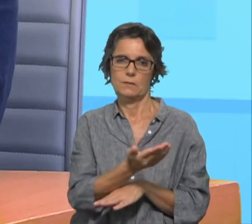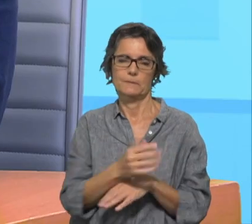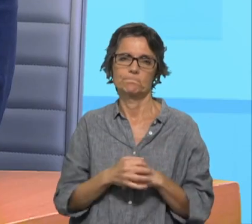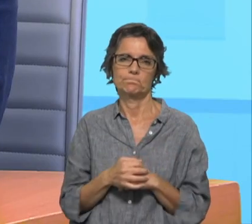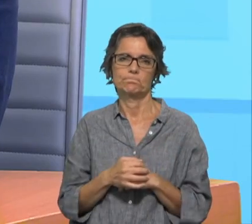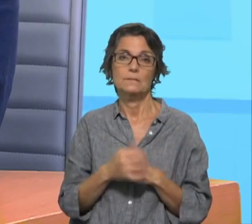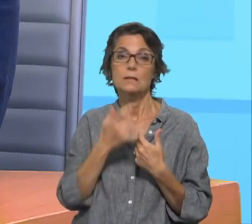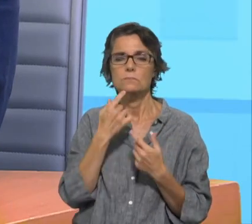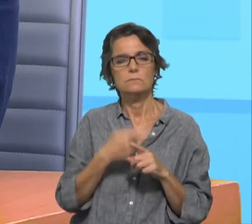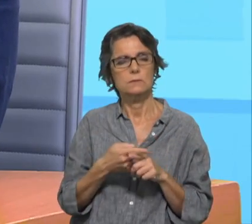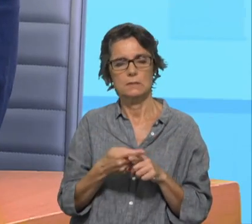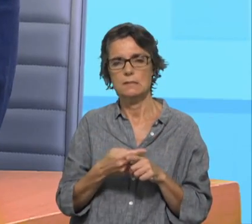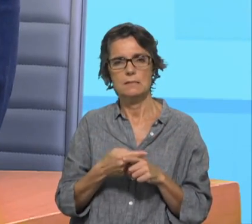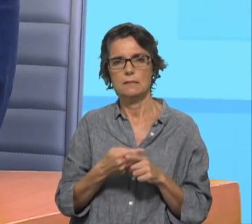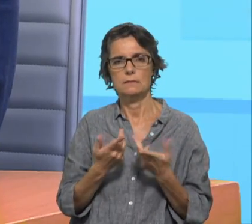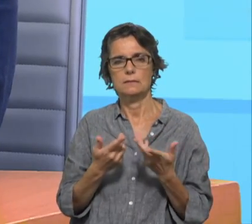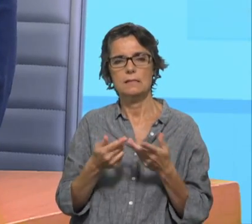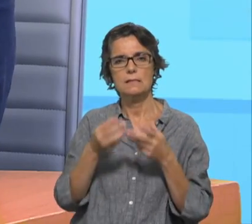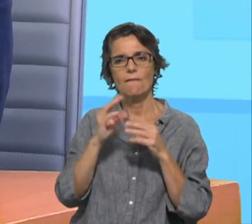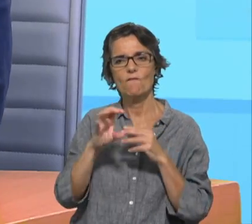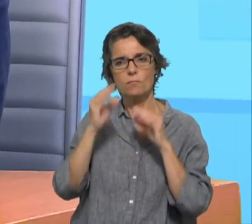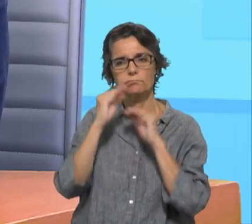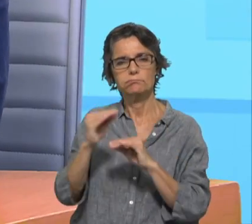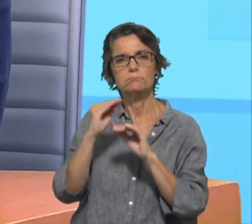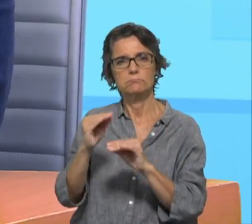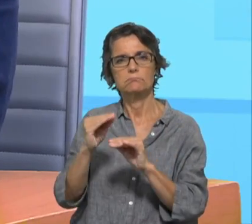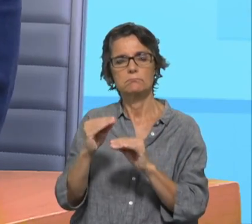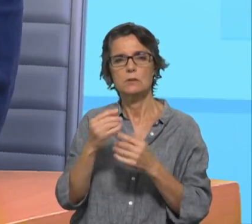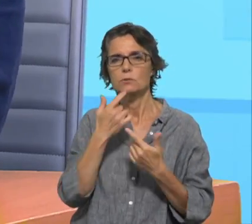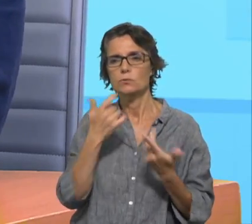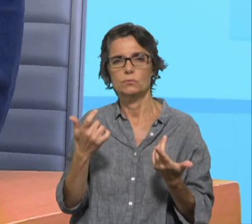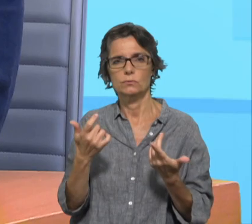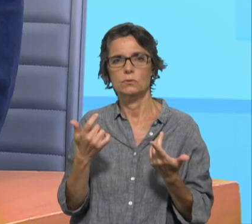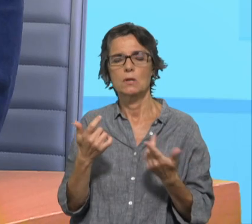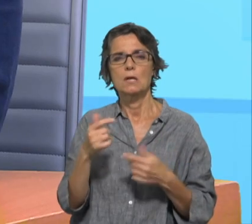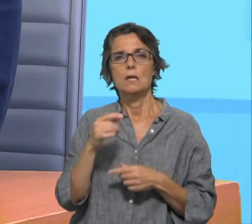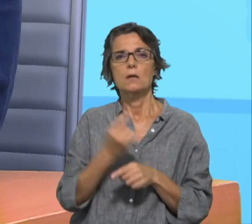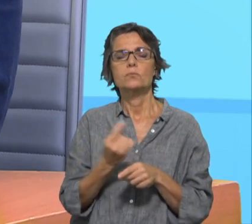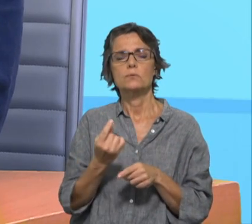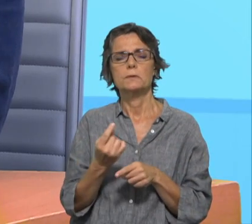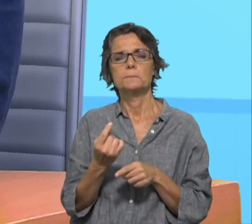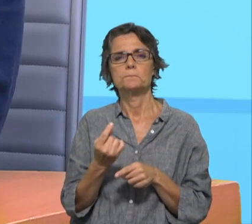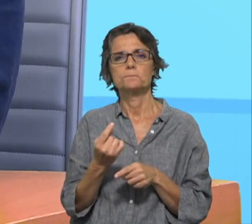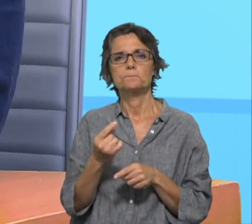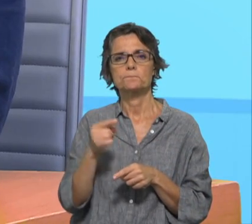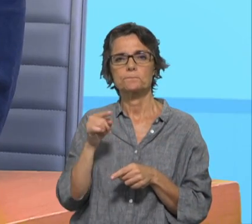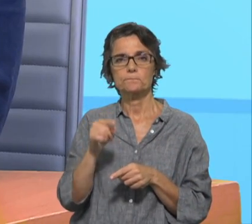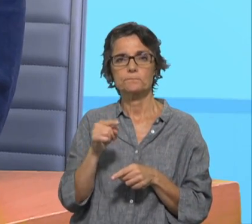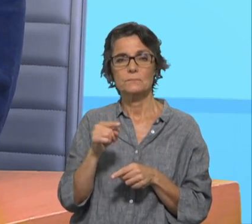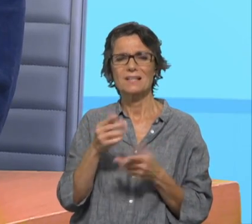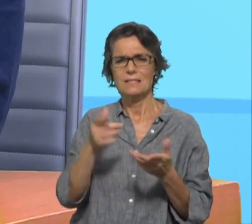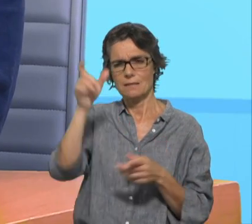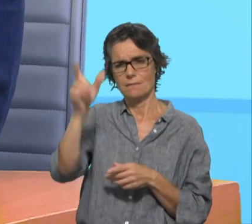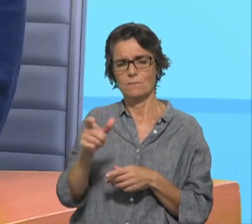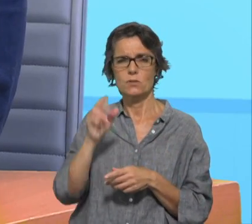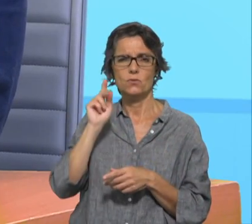esta pedagogia catequética desta gestualidade. É interessante que levam este surdo-mudo